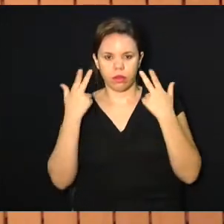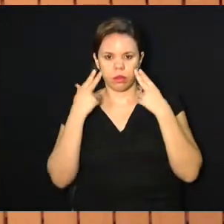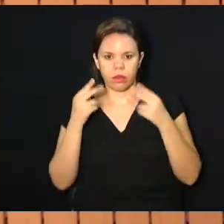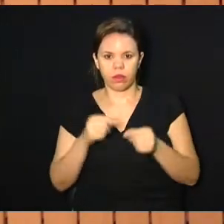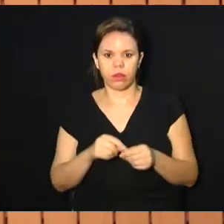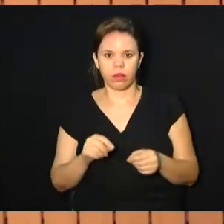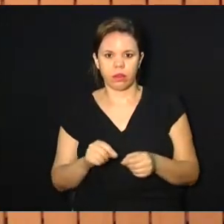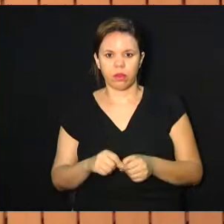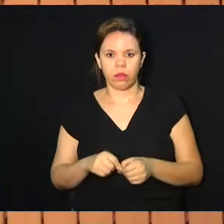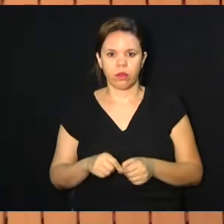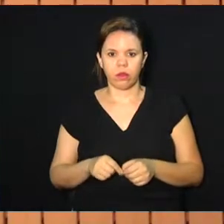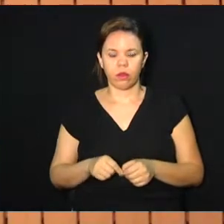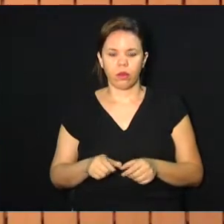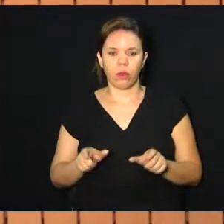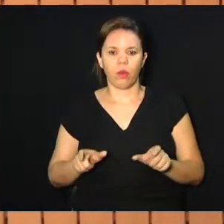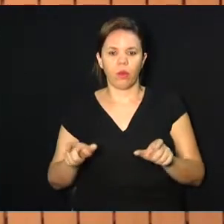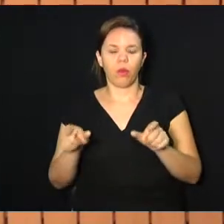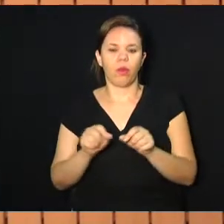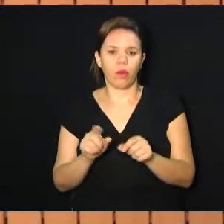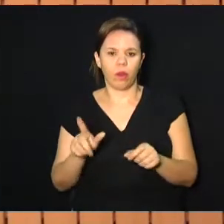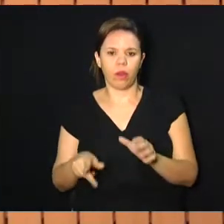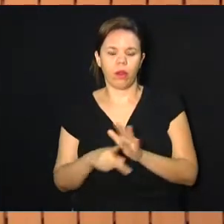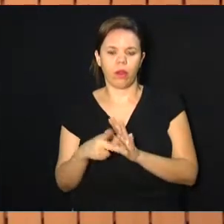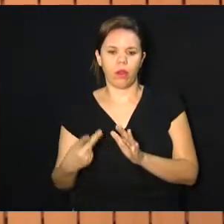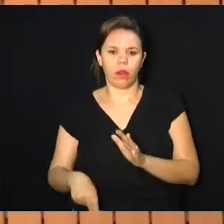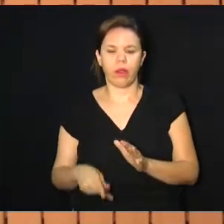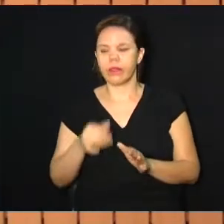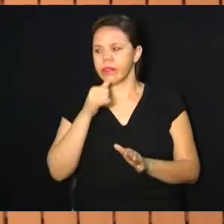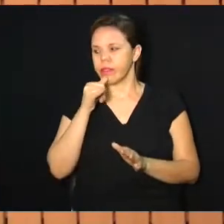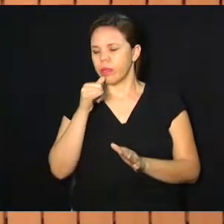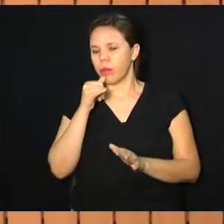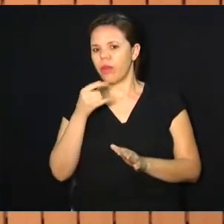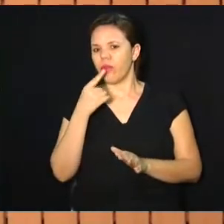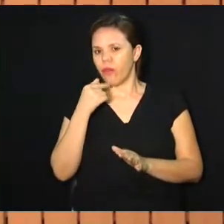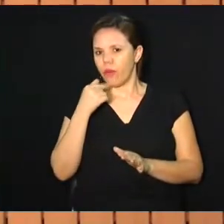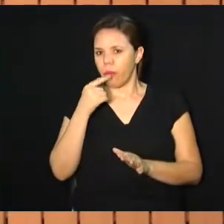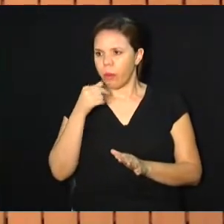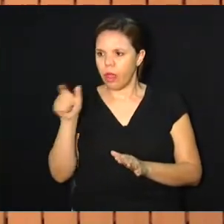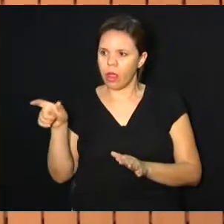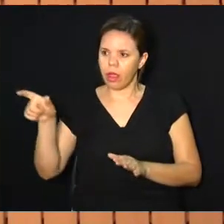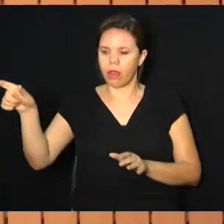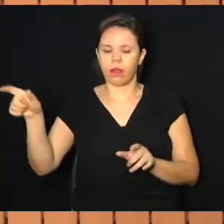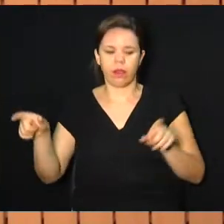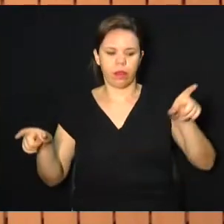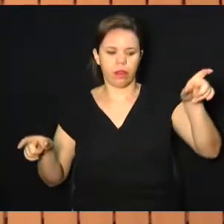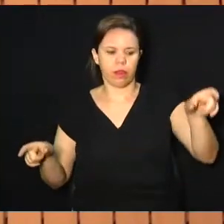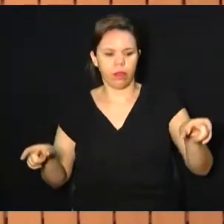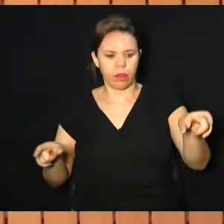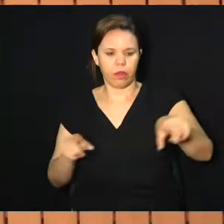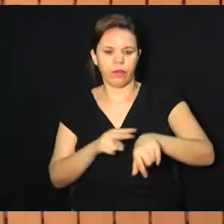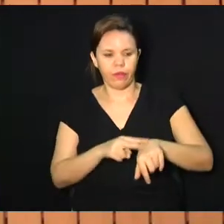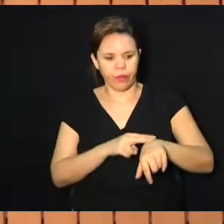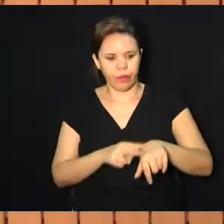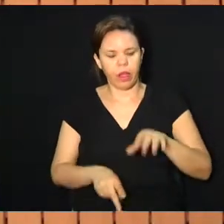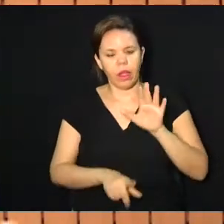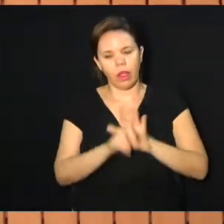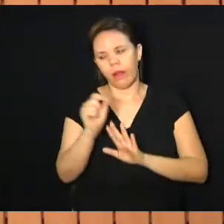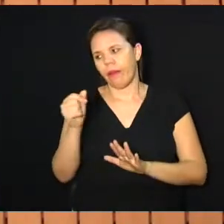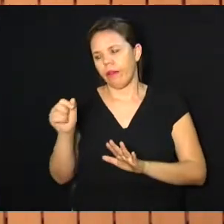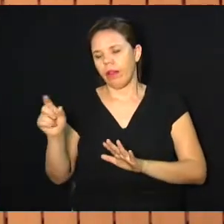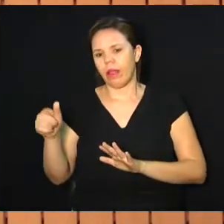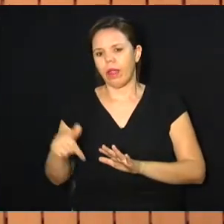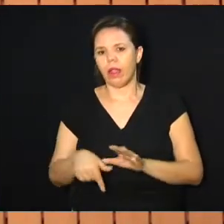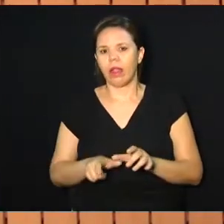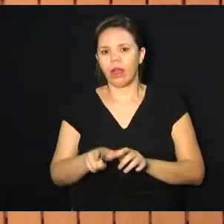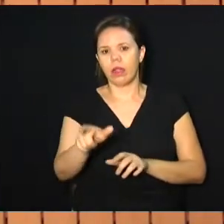deficitário. O trilho, claro, a linha vermelha de São Paulo, a linha verde, vão ser rentáveis, mas a linha 7, que